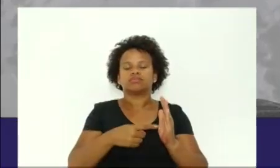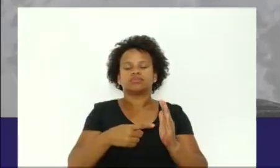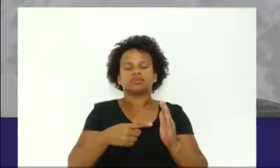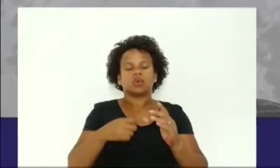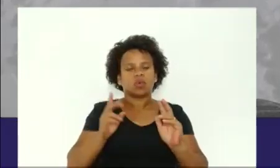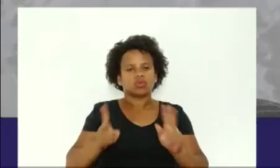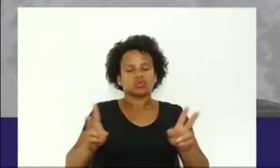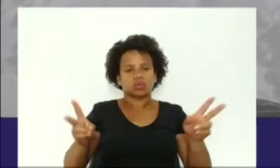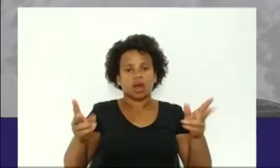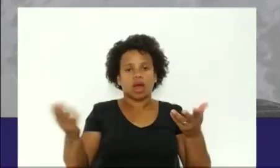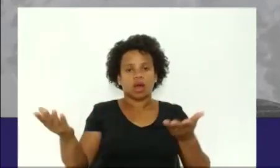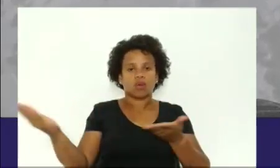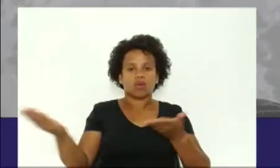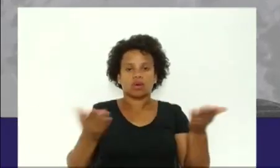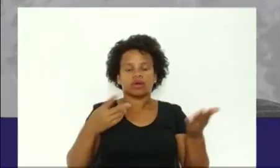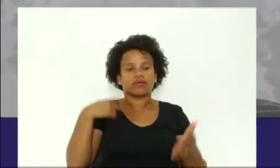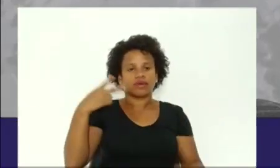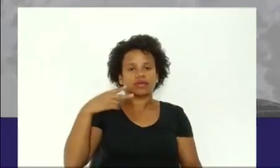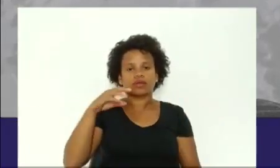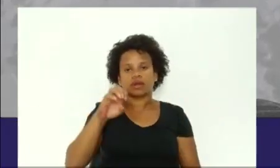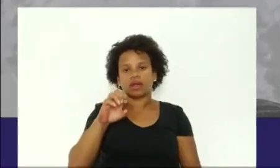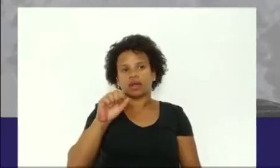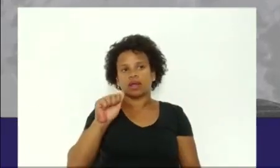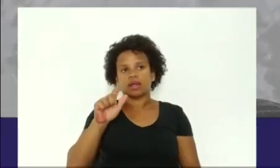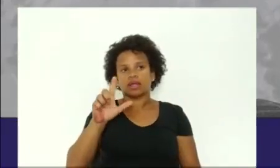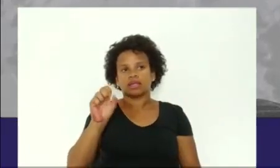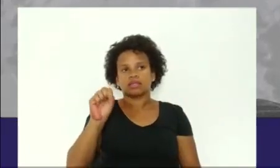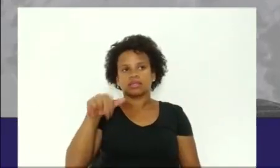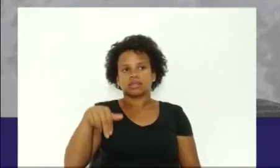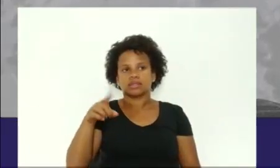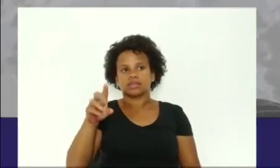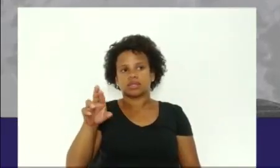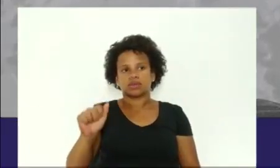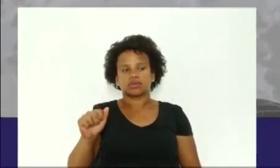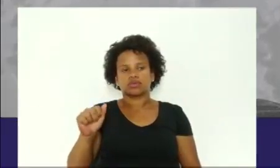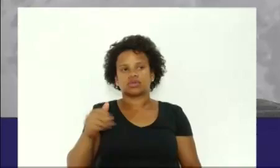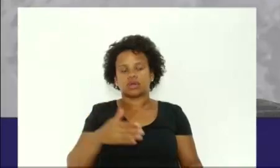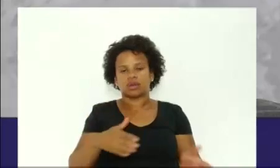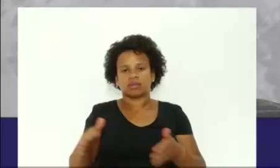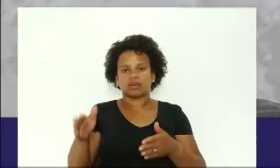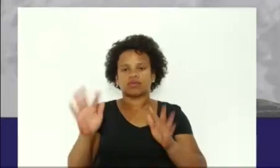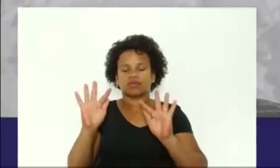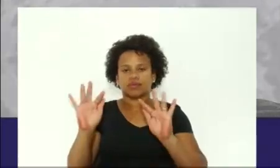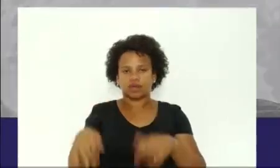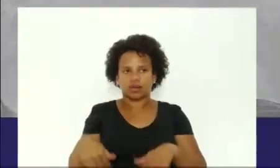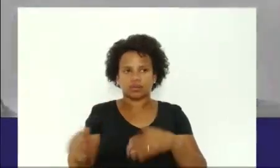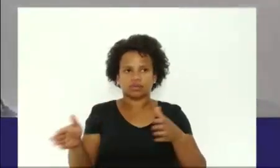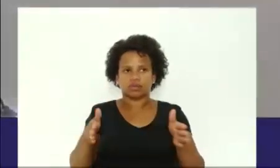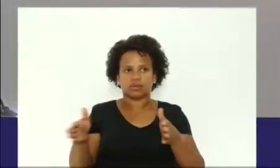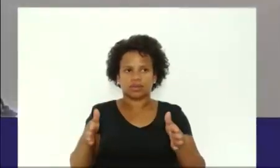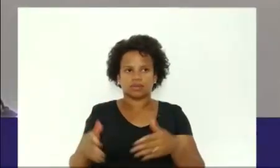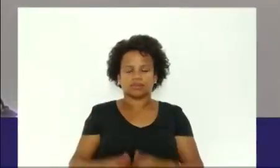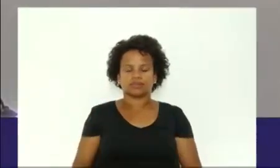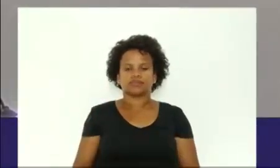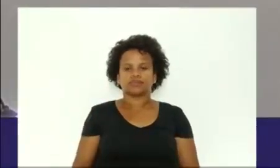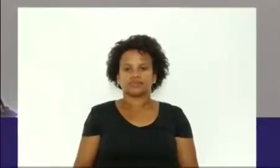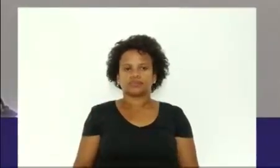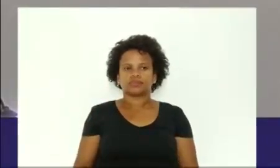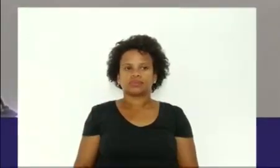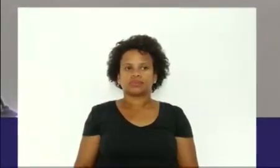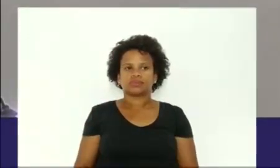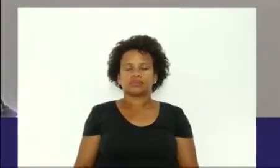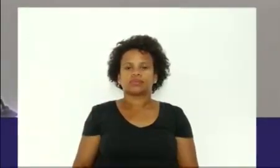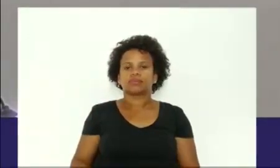palavra agora para a vereadora Alessandra Lucchesi para o encaminhamento final deste momento. Noite breve, mas noite